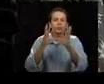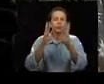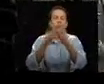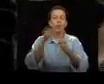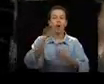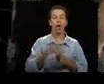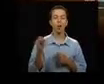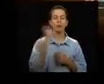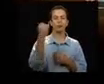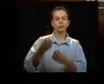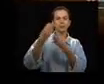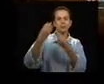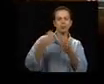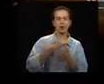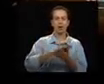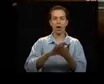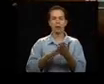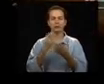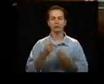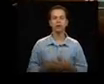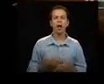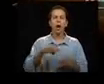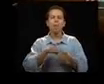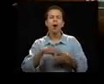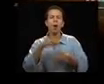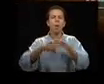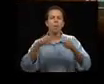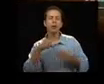estar despejando alguma coisa que temos sem nada receber em troca.